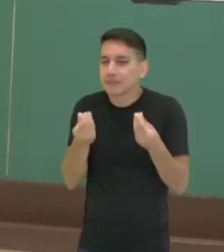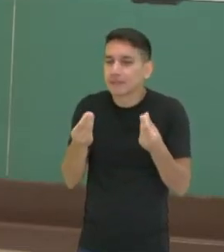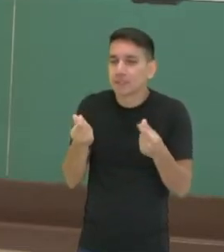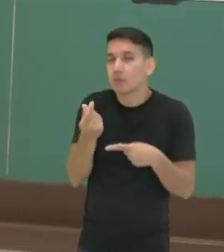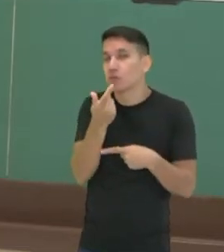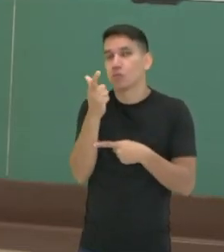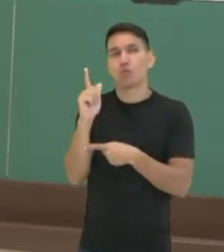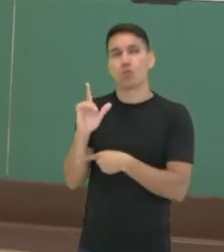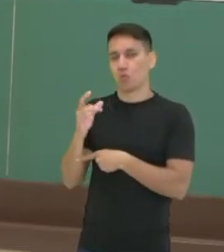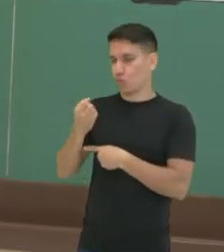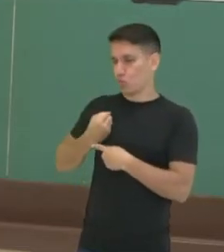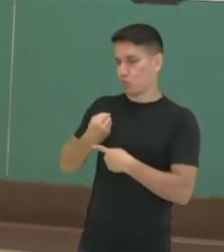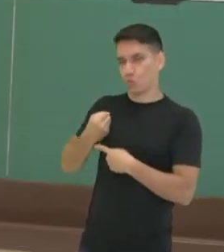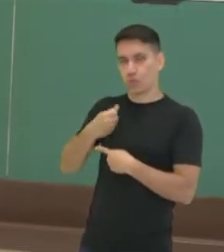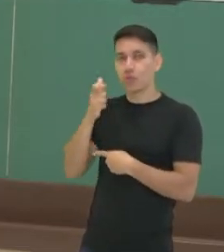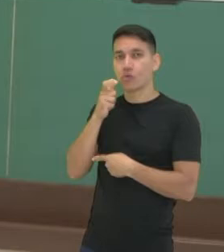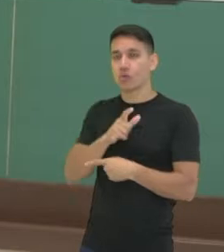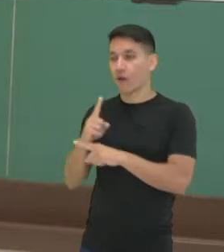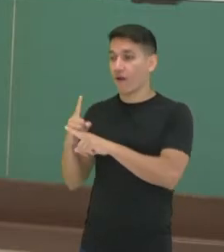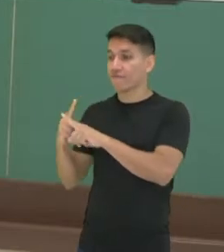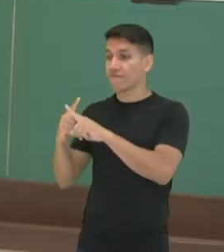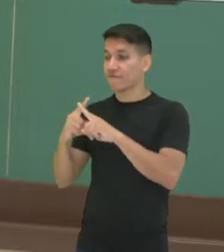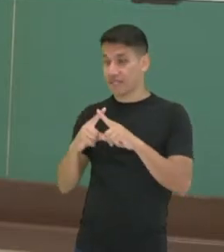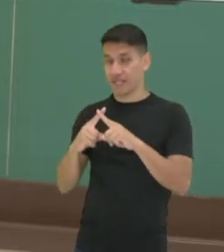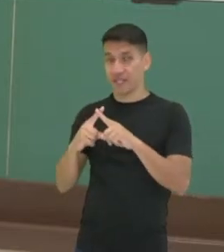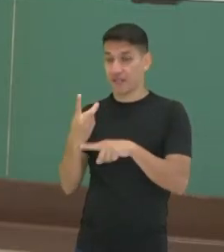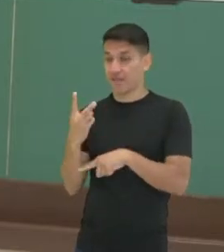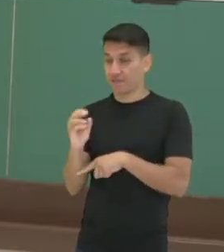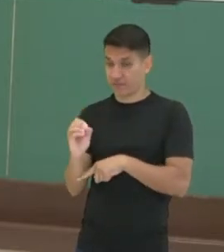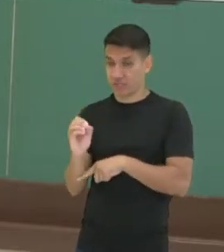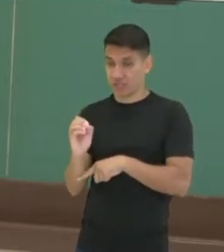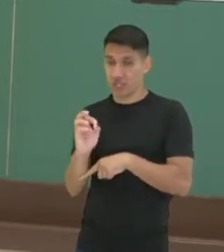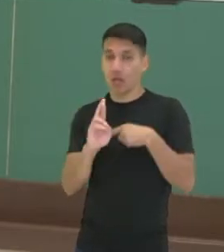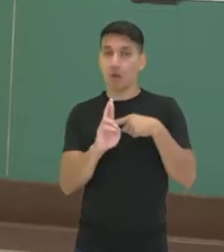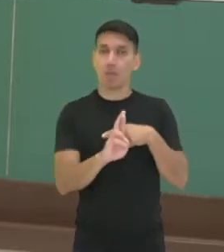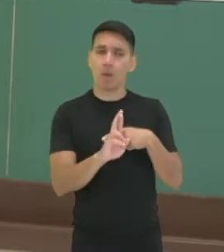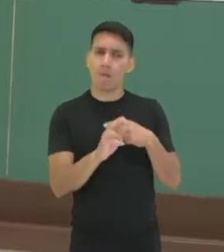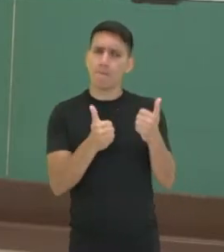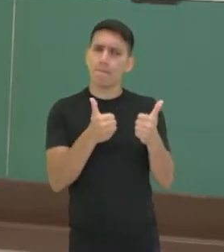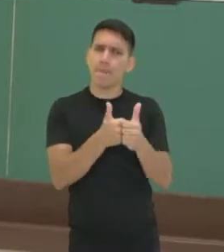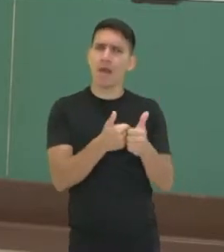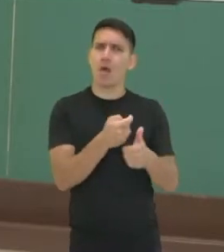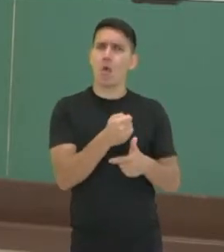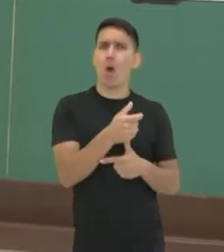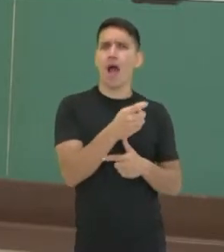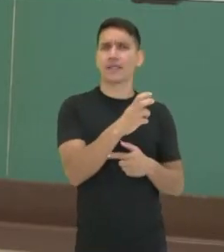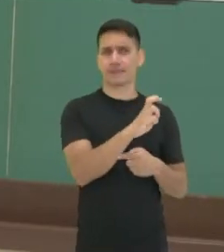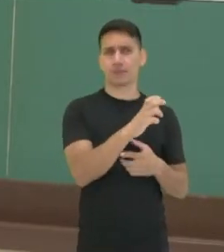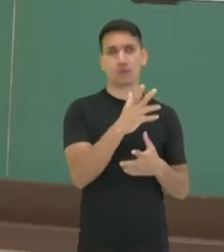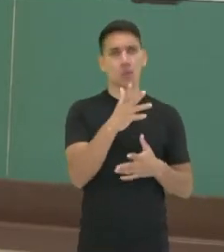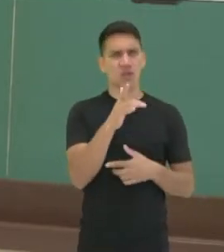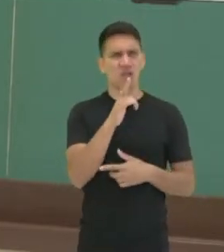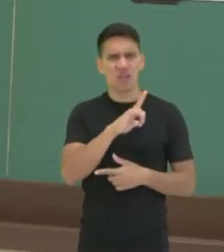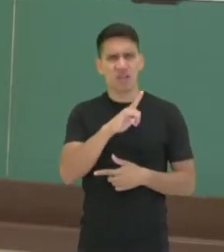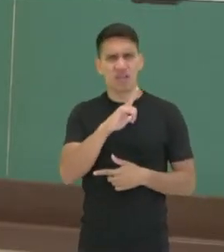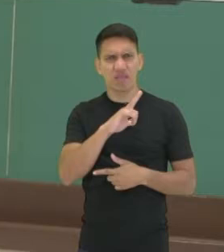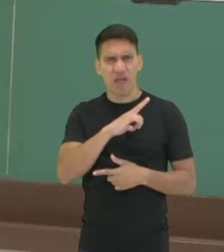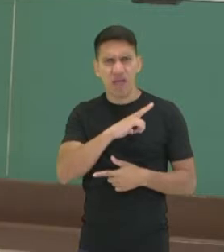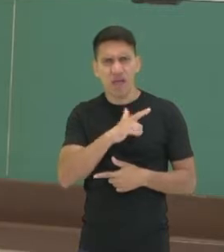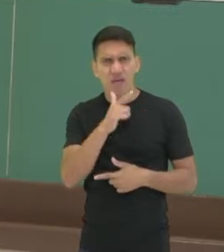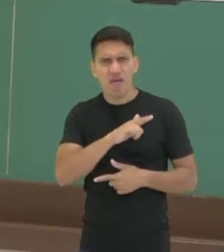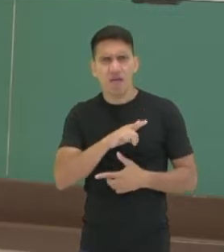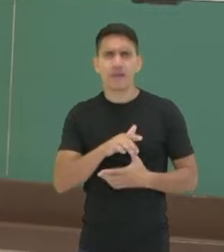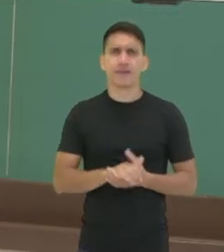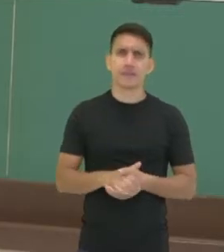que eu vou multiplicar por 20 e vai chegar mais próximo de 5. Será que tem? Se for o 1,